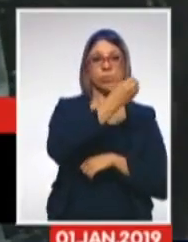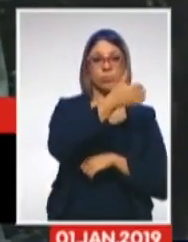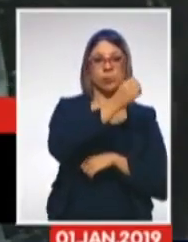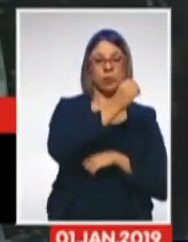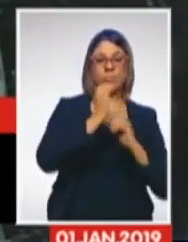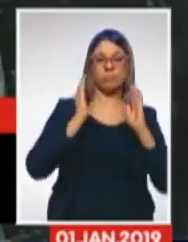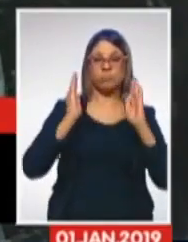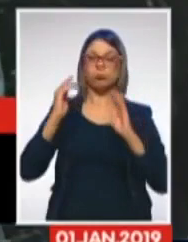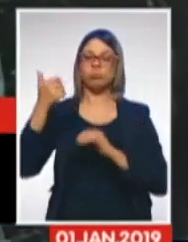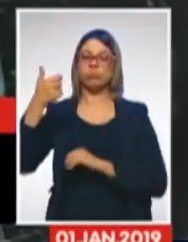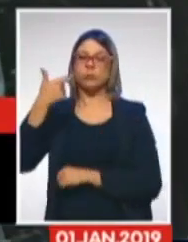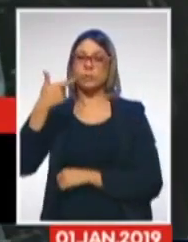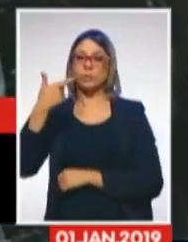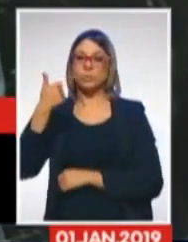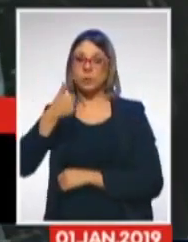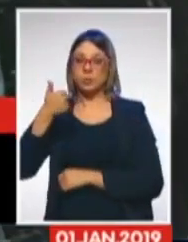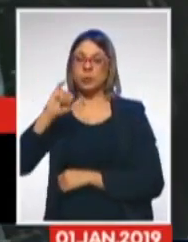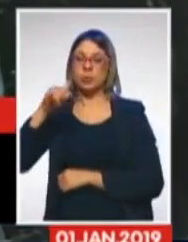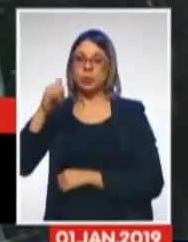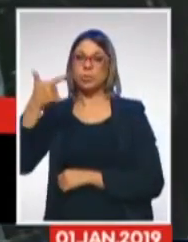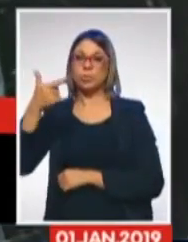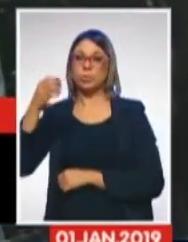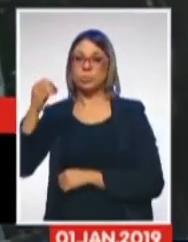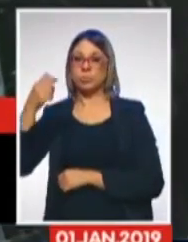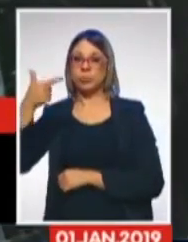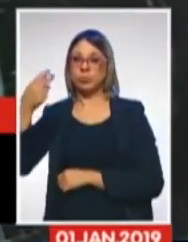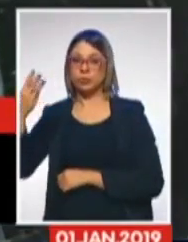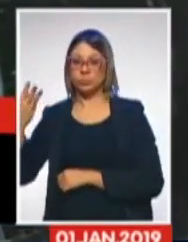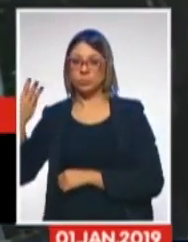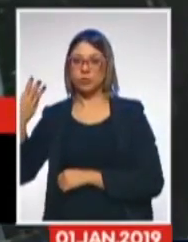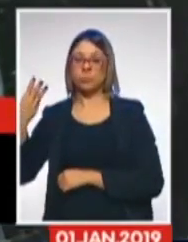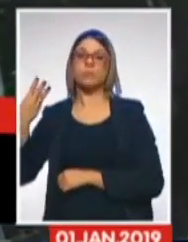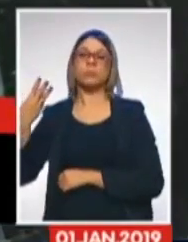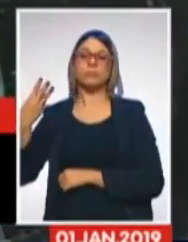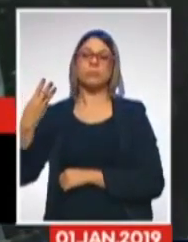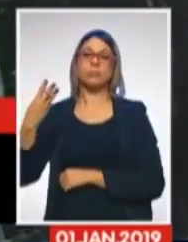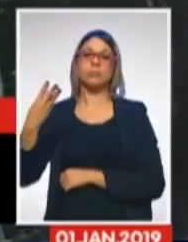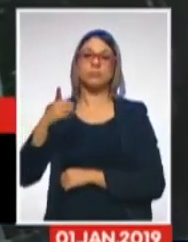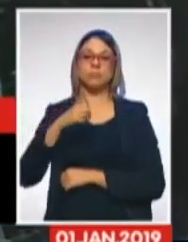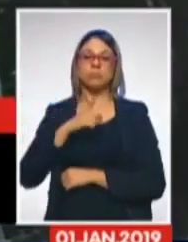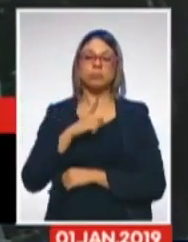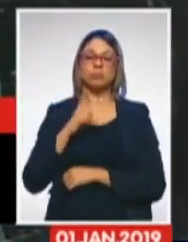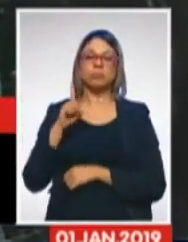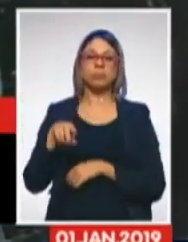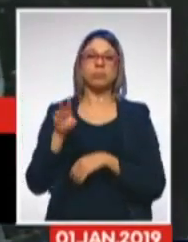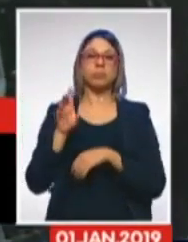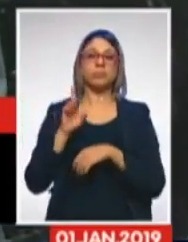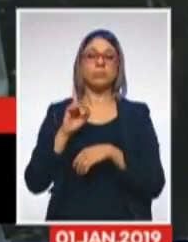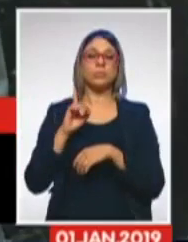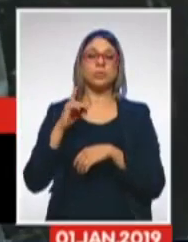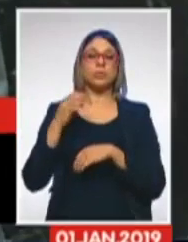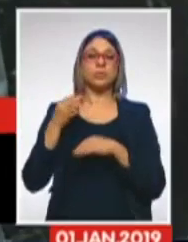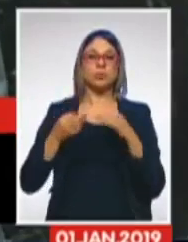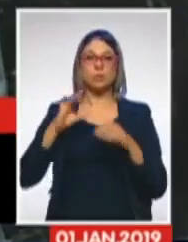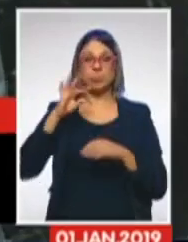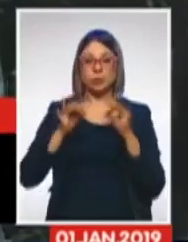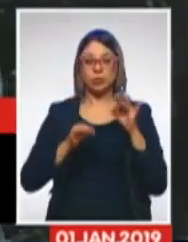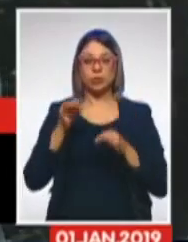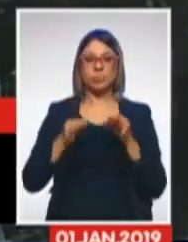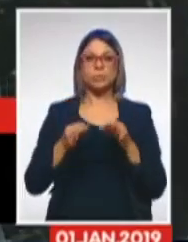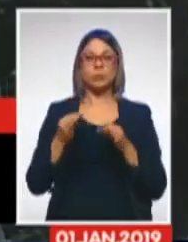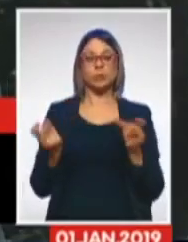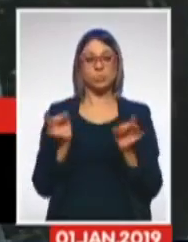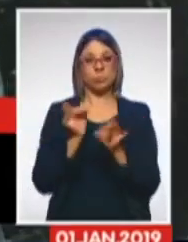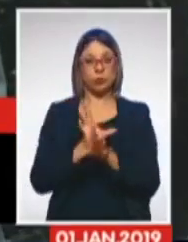1º de janeiro de 2023, e diplomado pelo Egrégio Tribunal Regional Eleitoral, o qual, depois